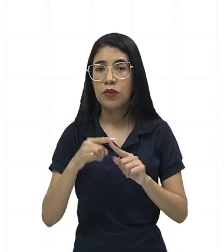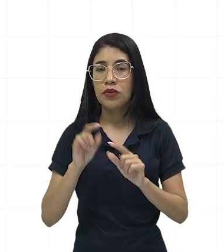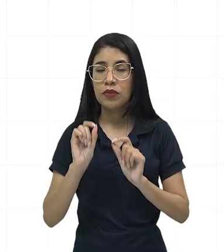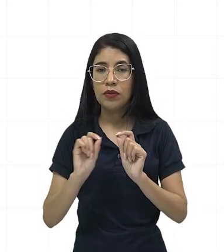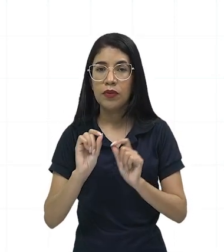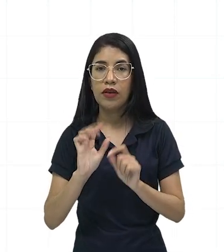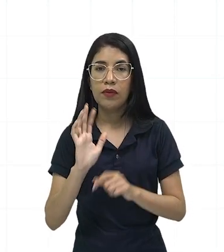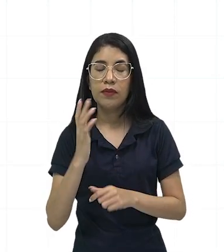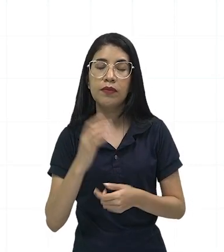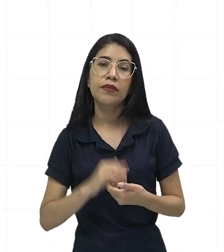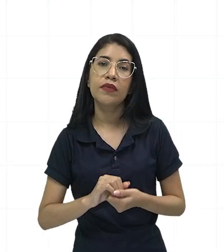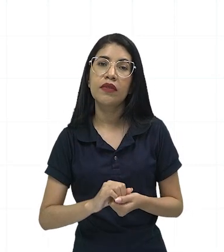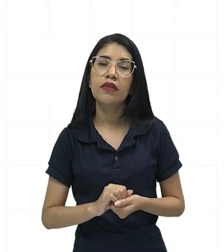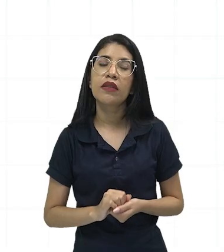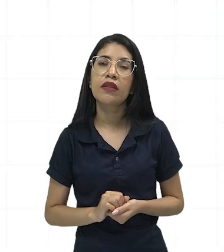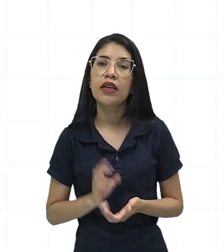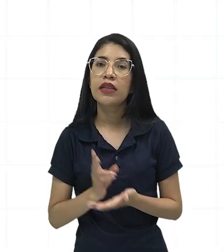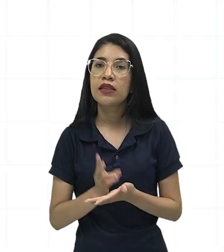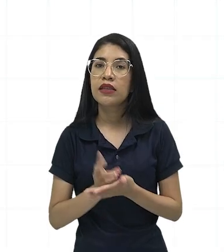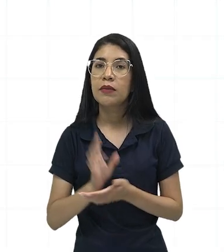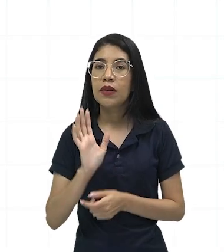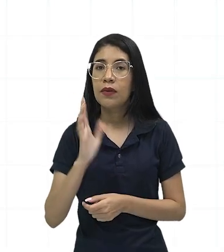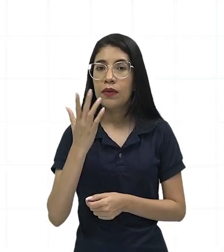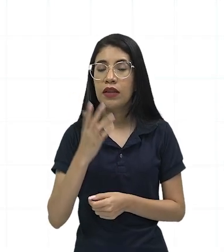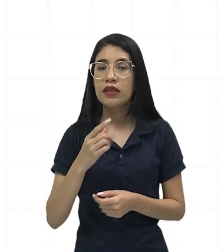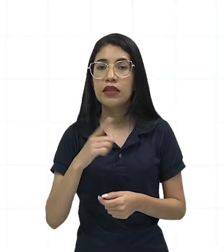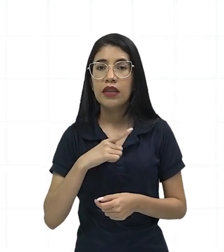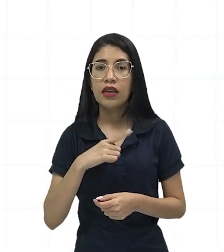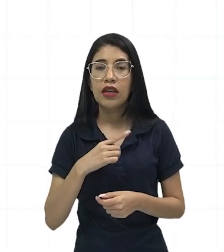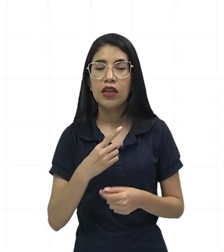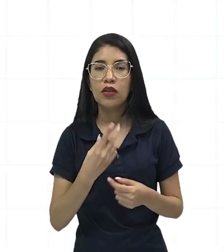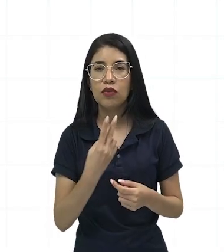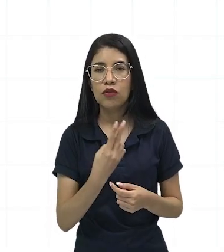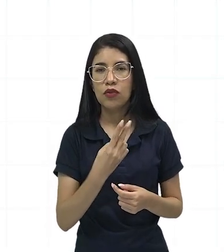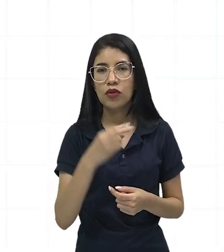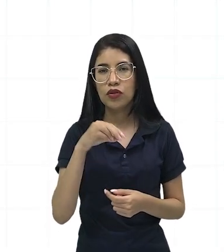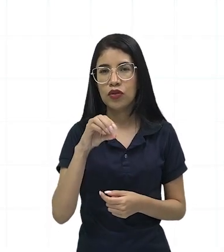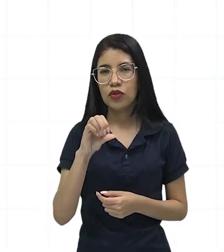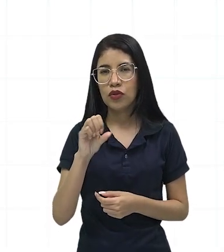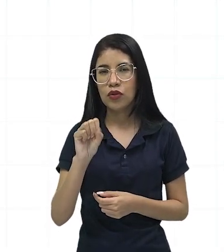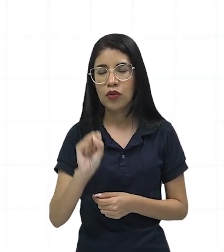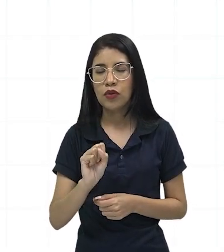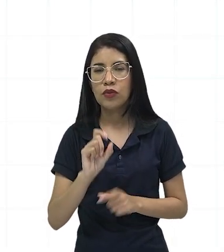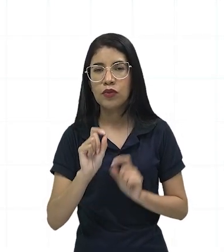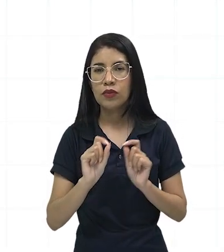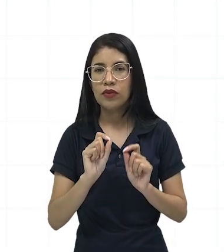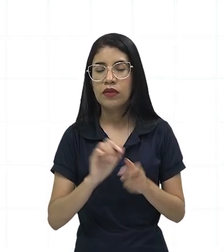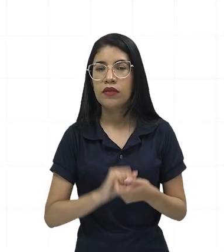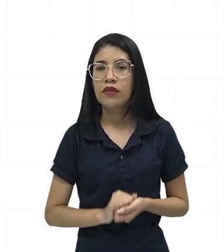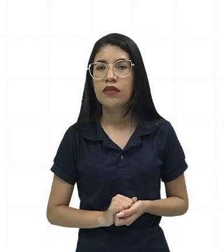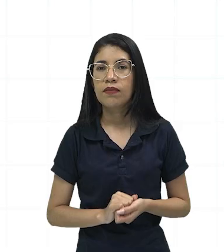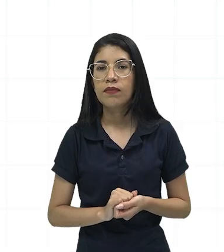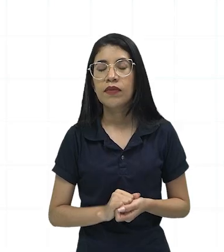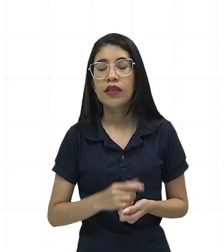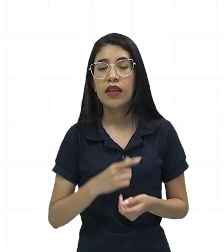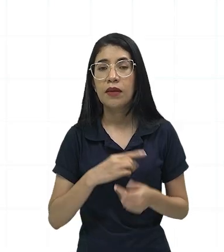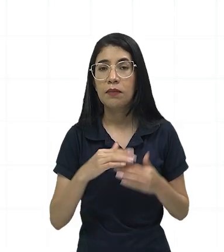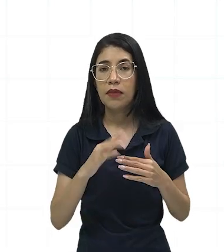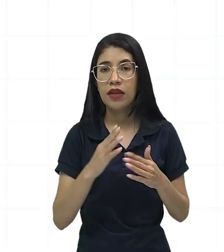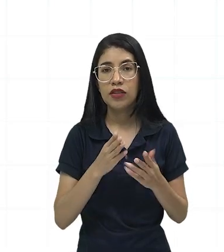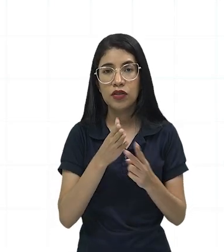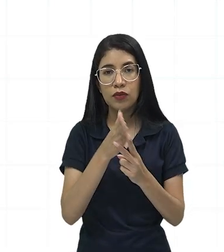ele ocorre sempre entre dois nós, apresentando-se em dois ou mais